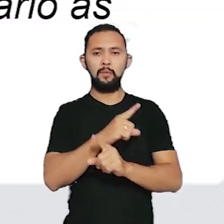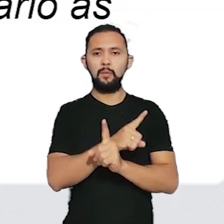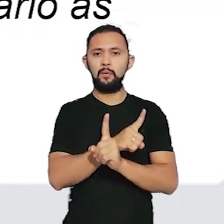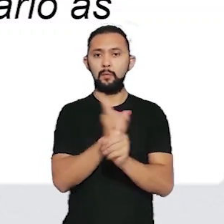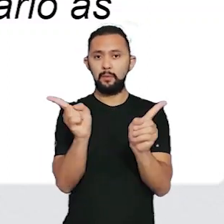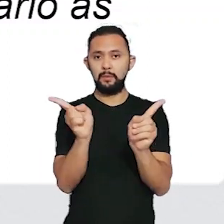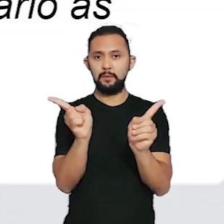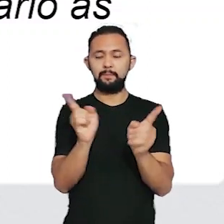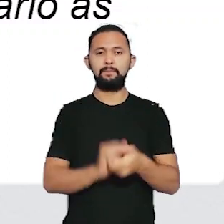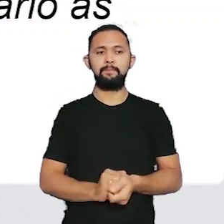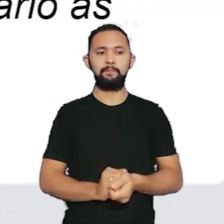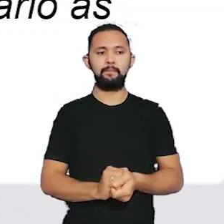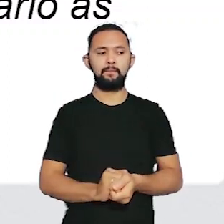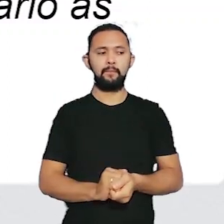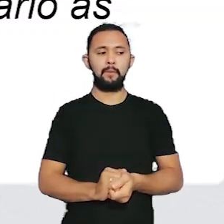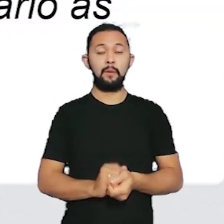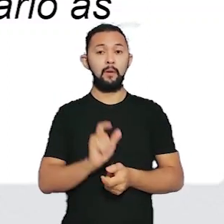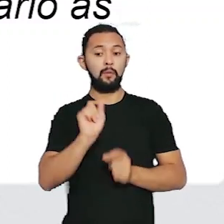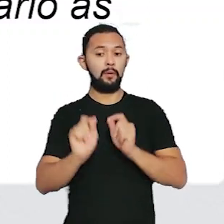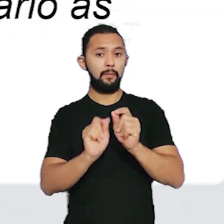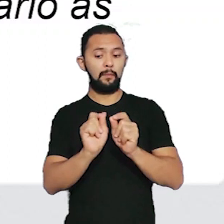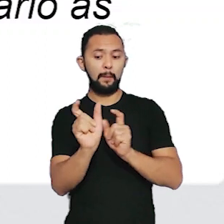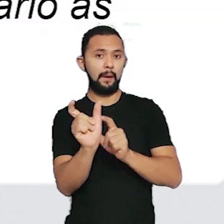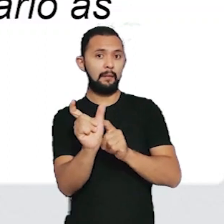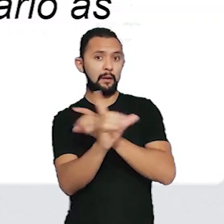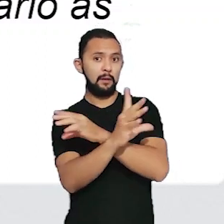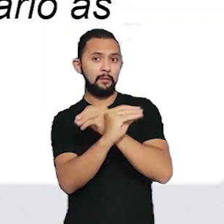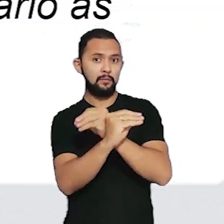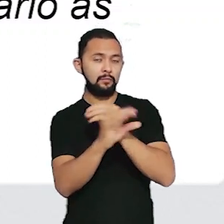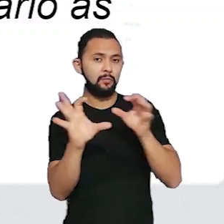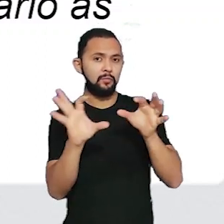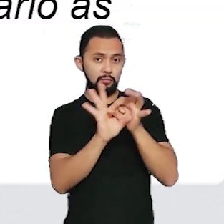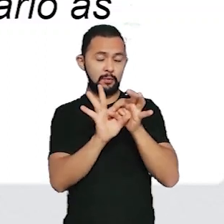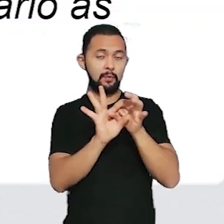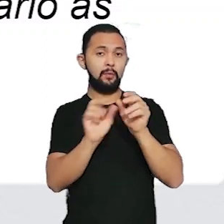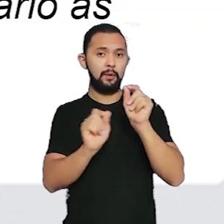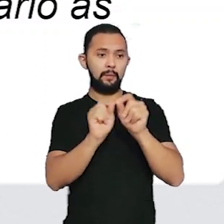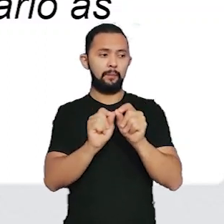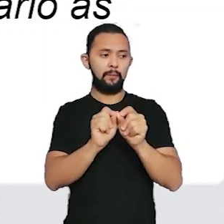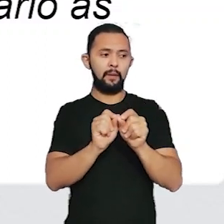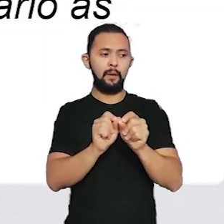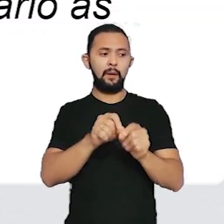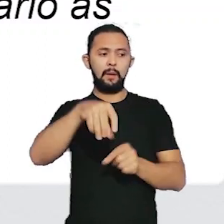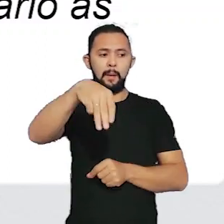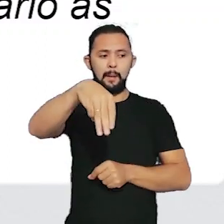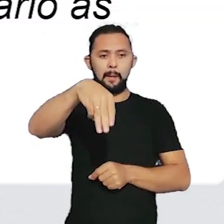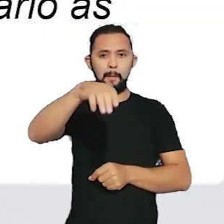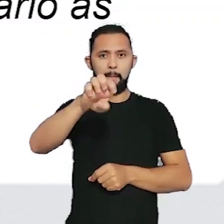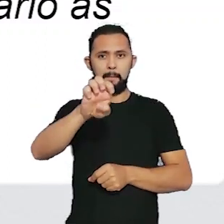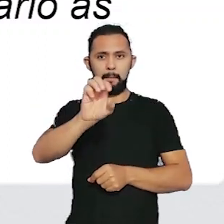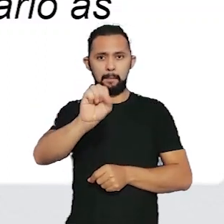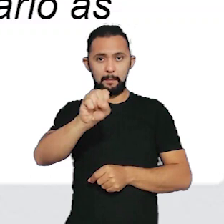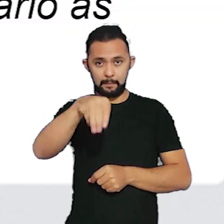oposição. O conectivo que está sendo introduzido aqui pela oração é o mesmo que, então eu vou chamar essa oração de